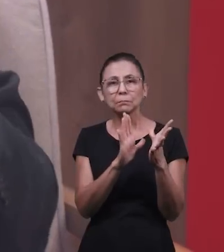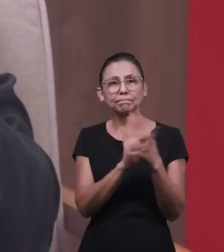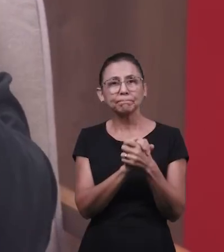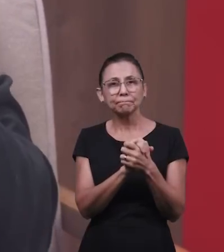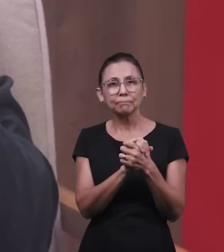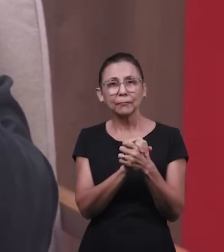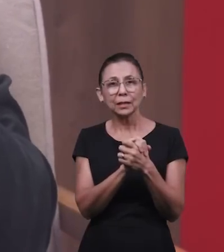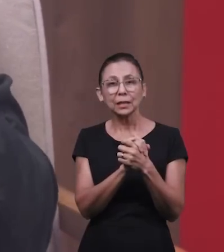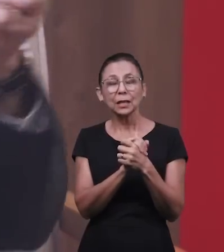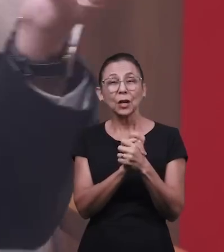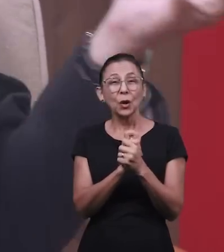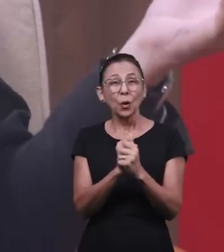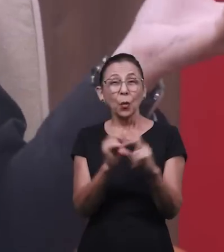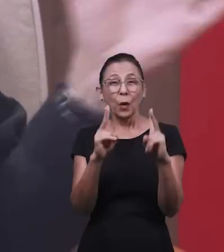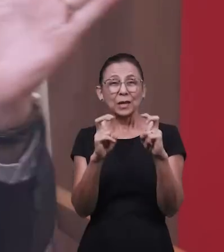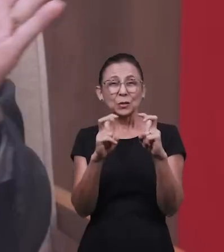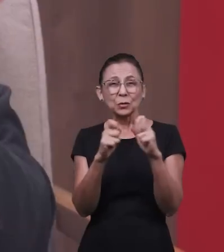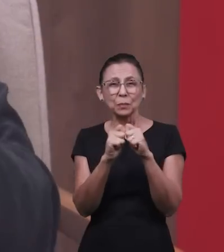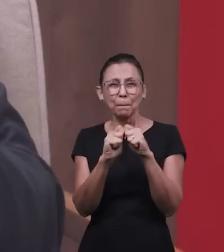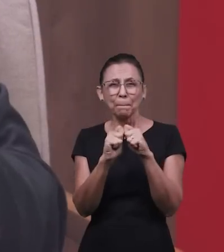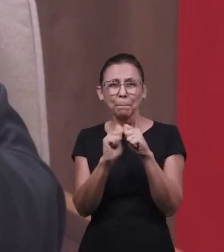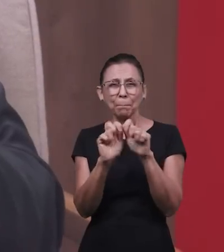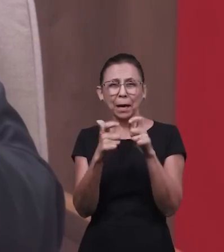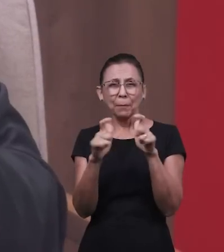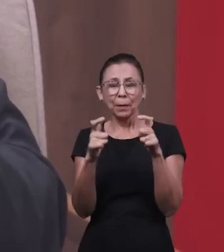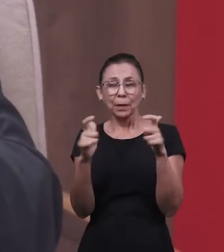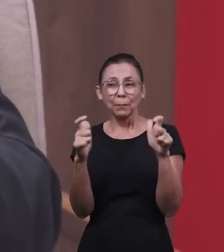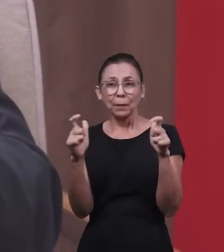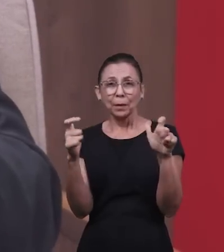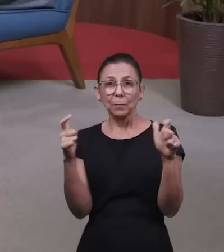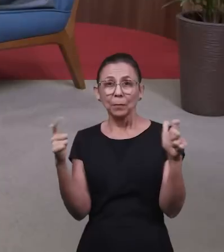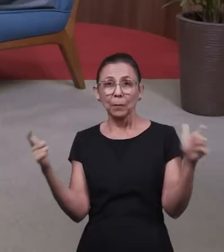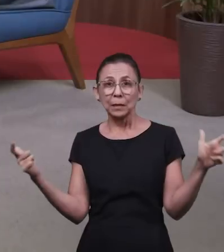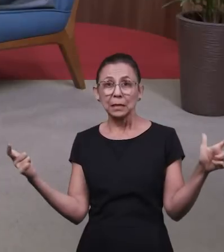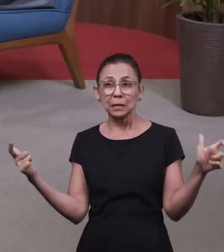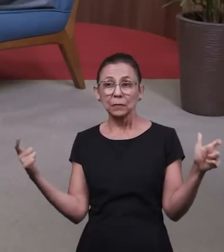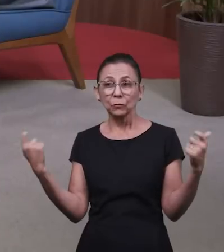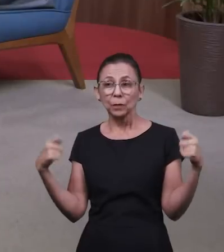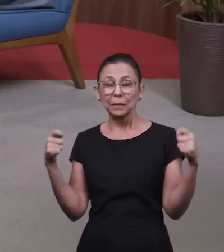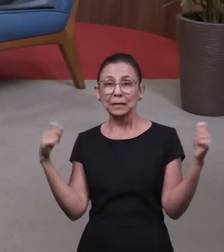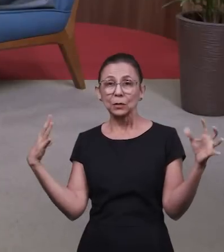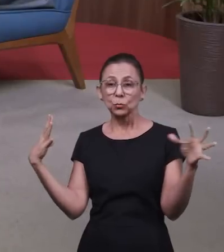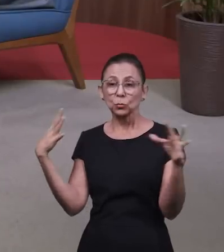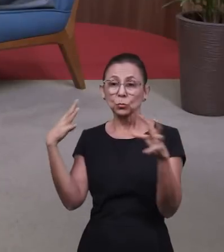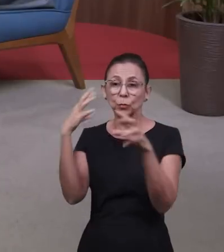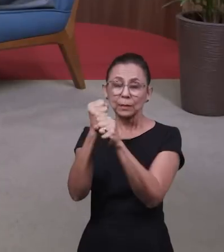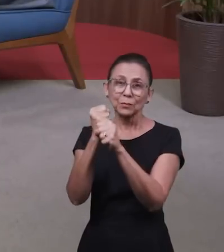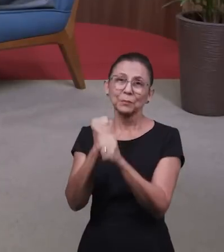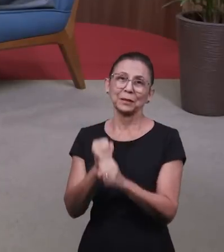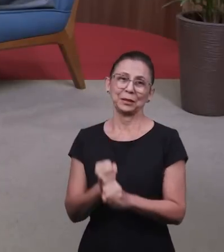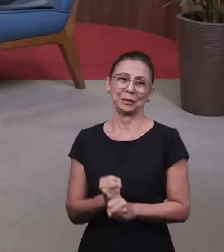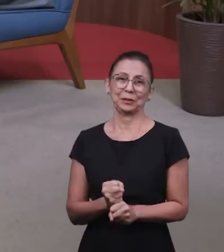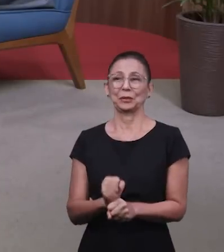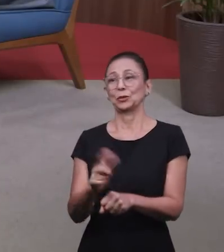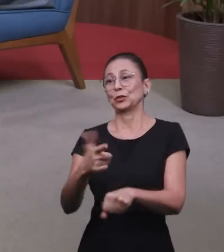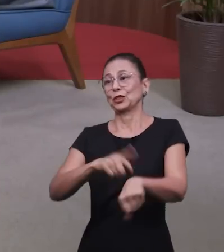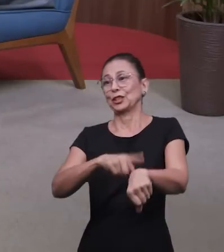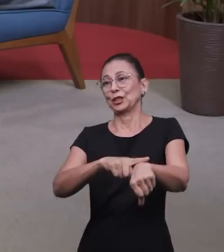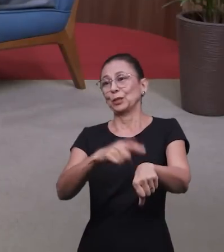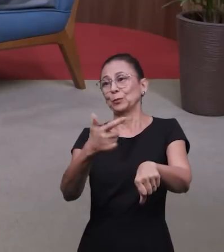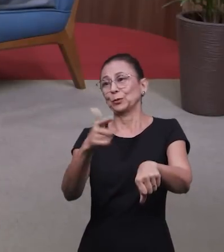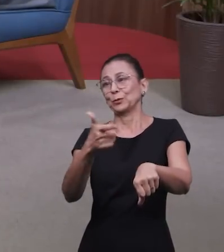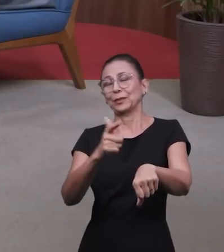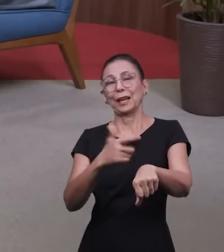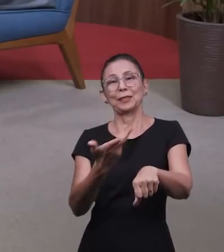que filtrar para poder dar tempo, porque o nosso tempo é reduzido, né, Daniel? Ainda mais o tempo do Josias, do relógio é diferente.